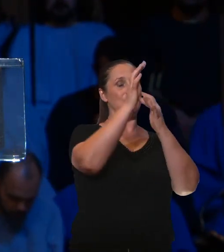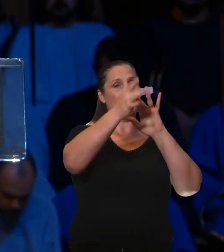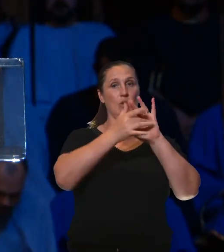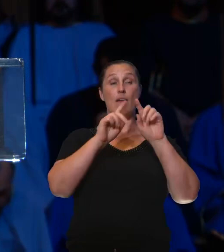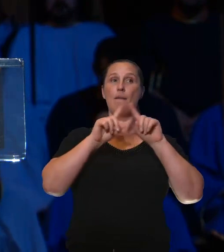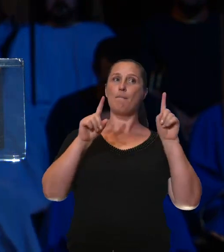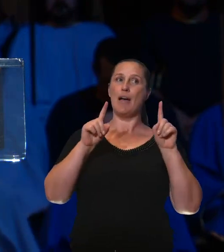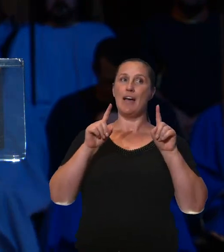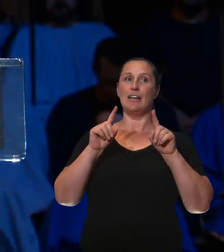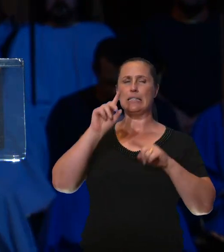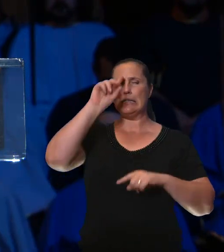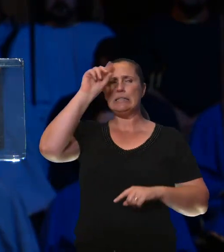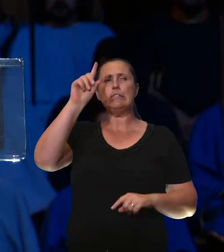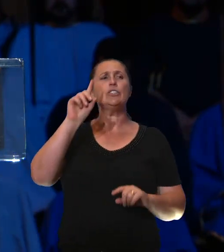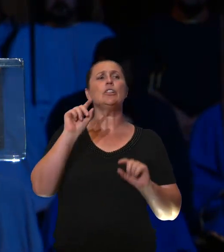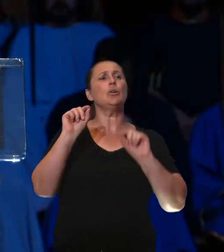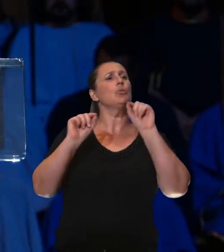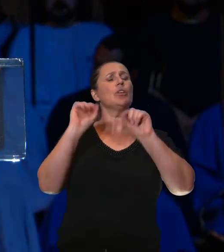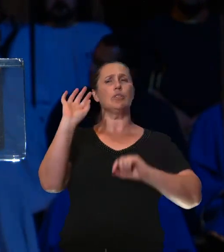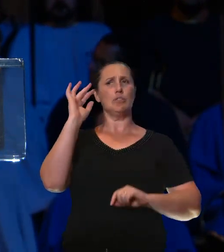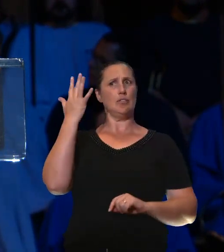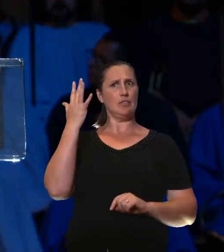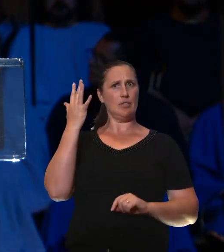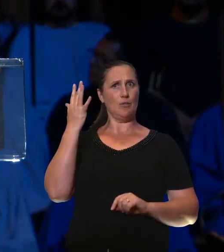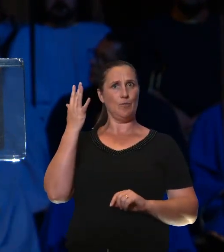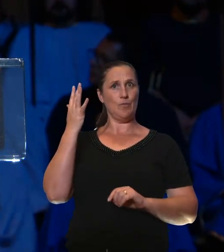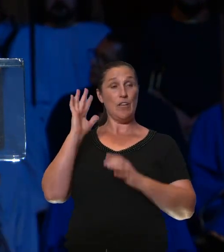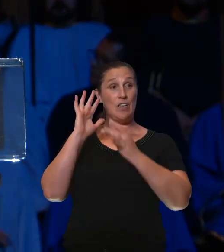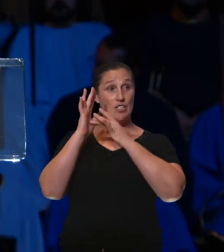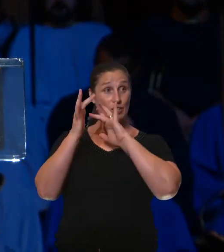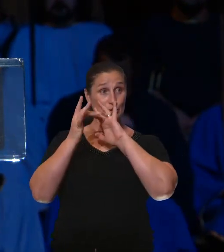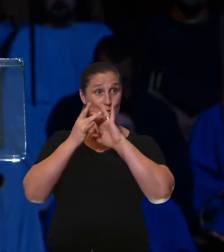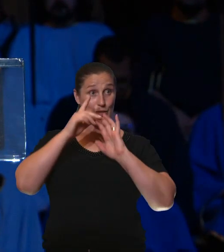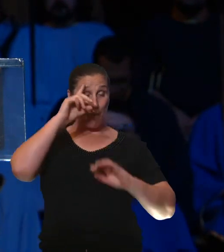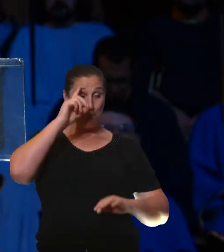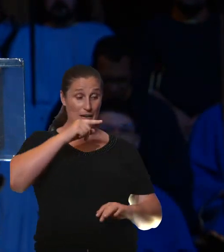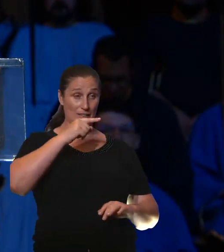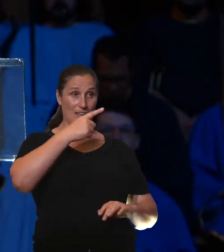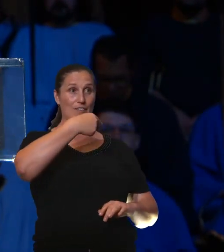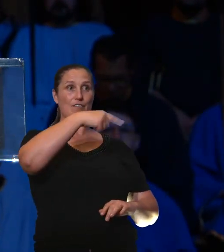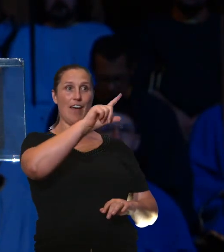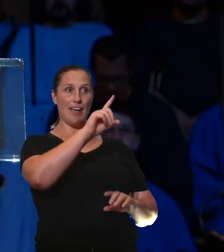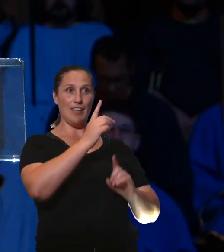naquela tarde eles ouviram uma direção diferente.